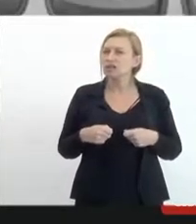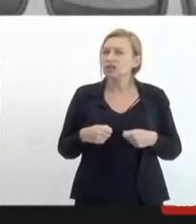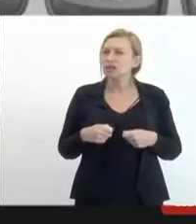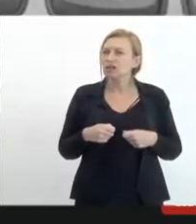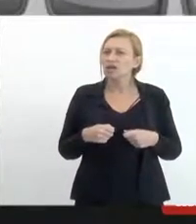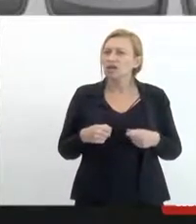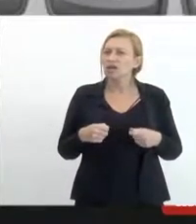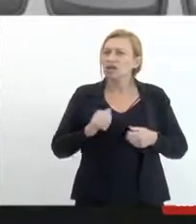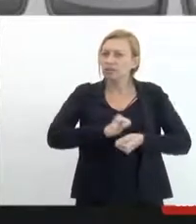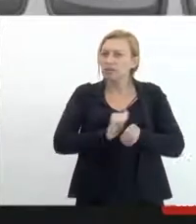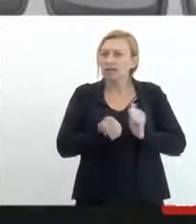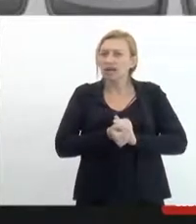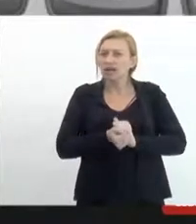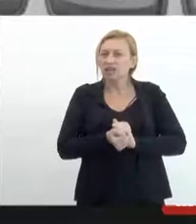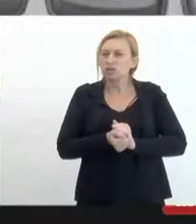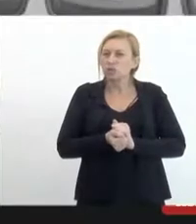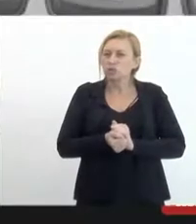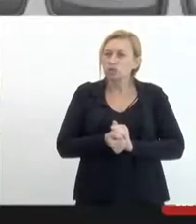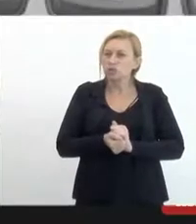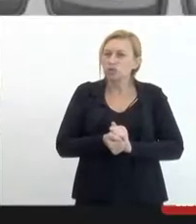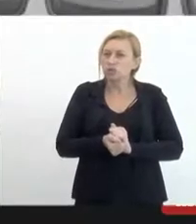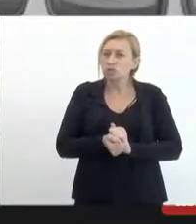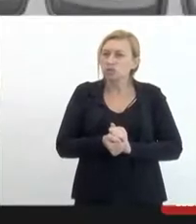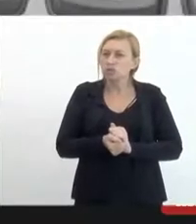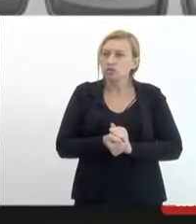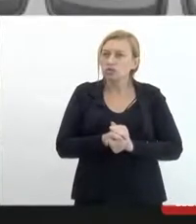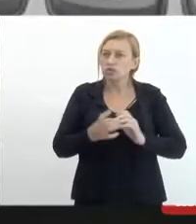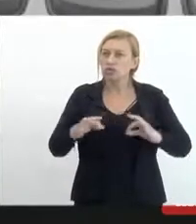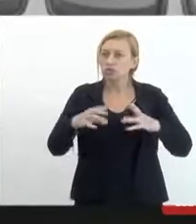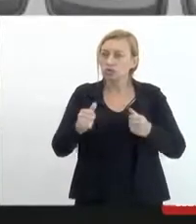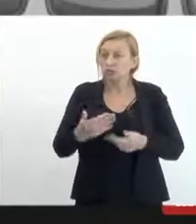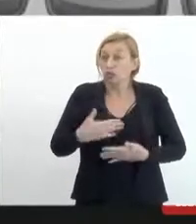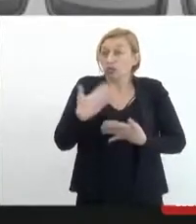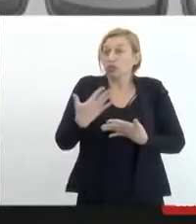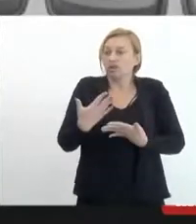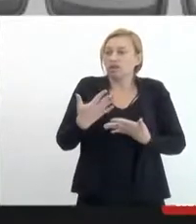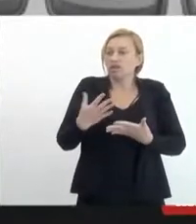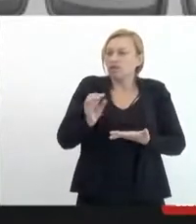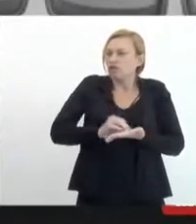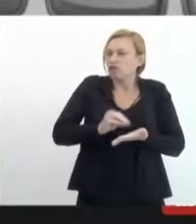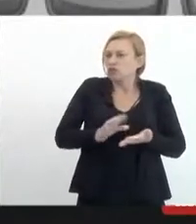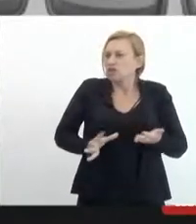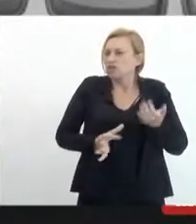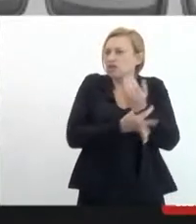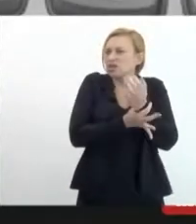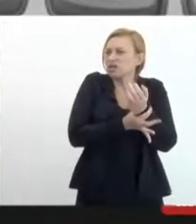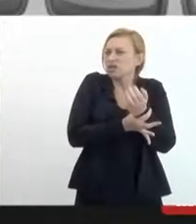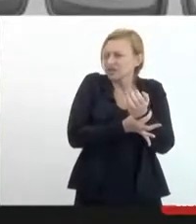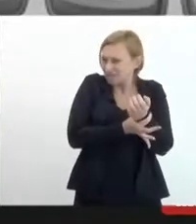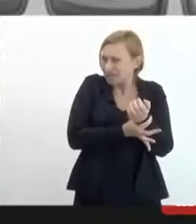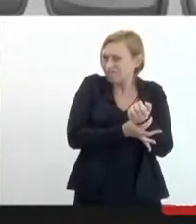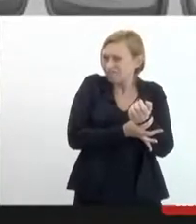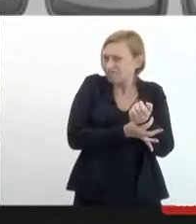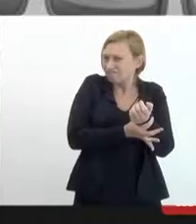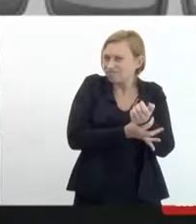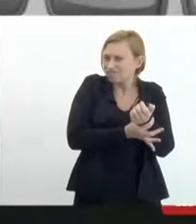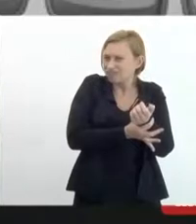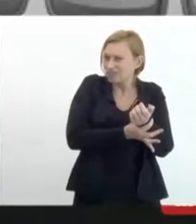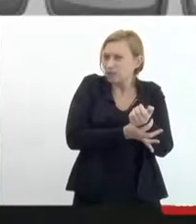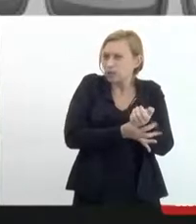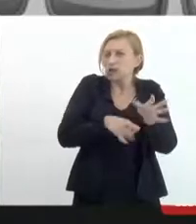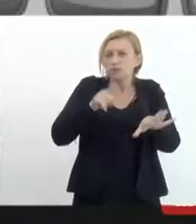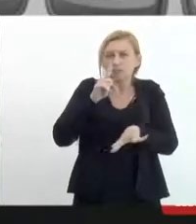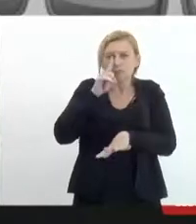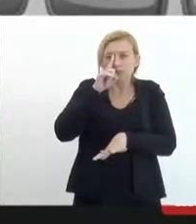não tenha algumas surpresas que trazem insegurança, desconforto e riscos